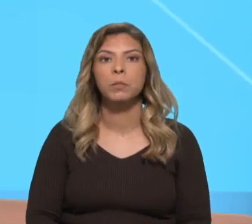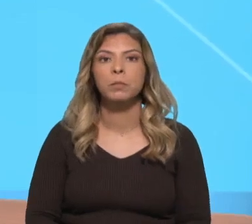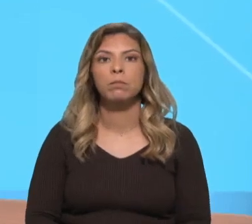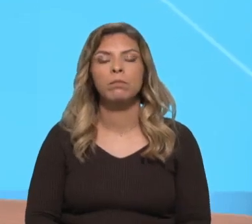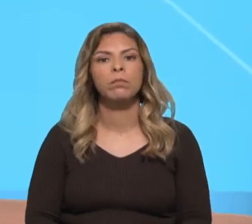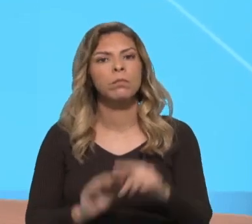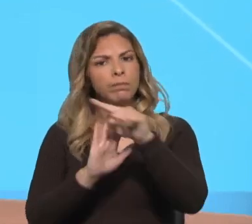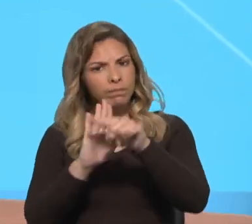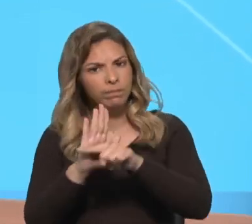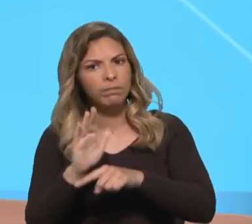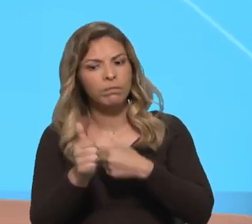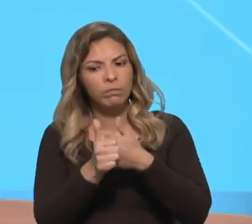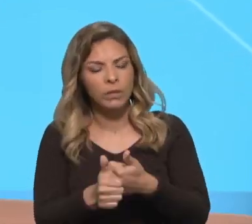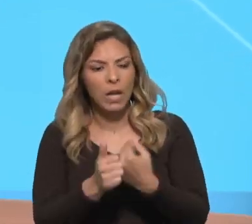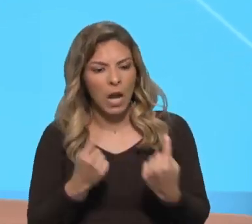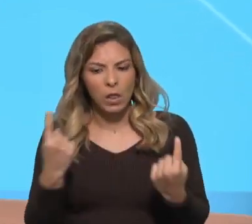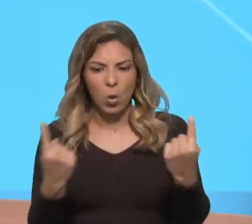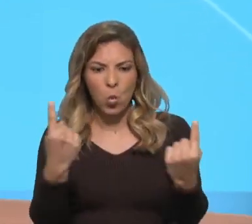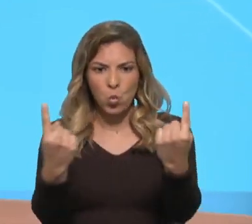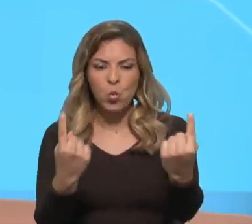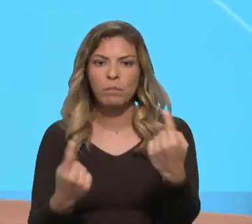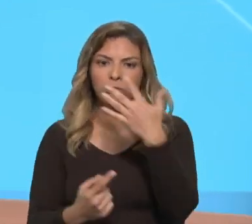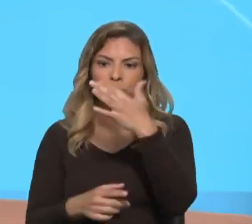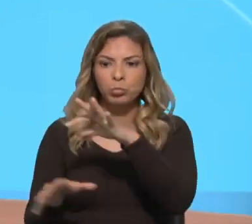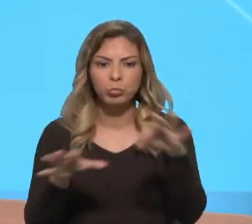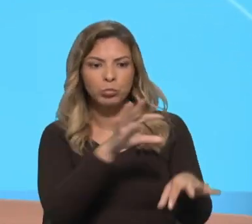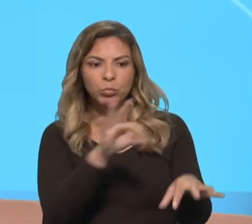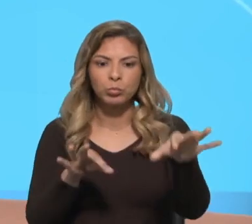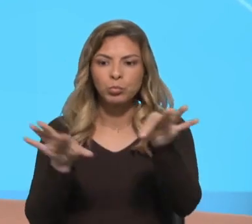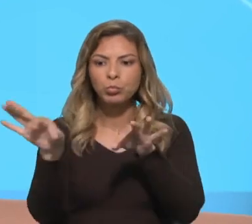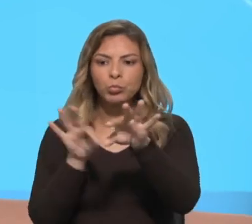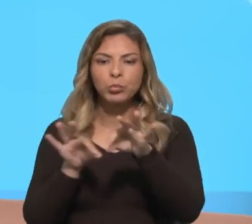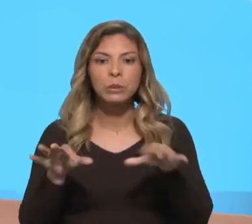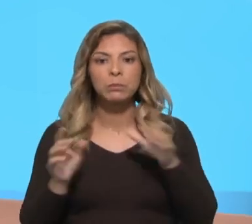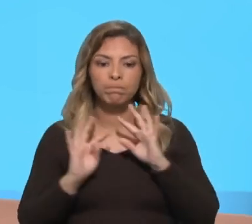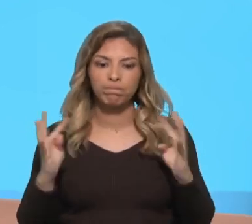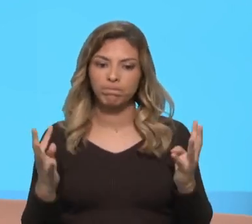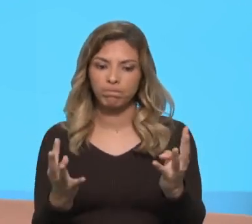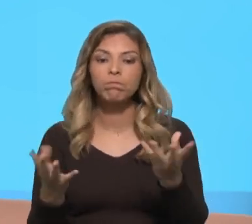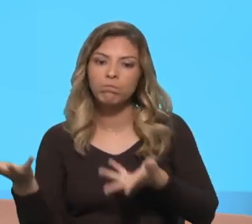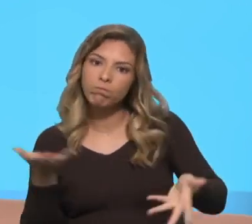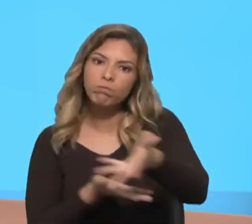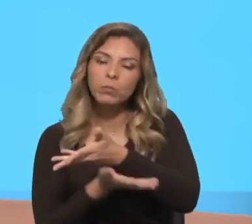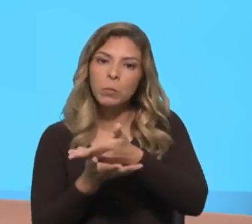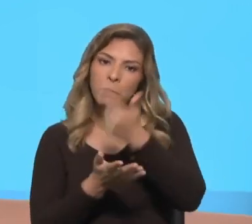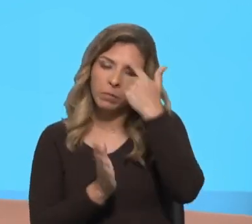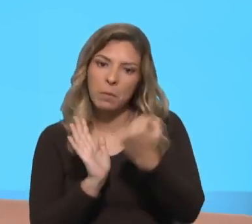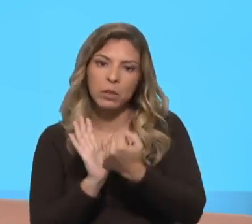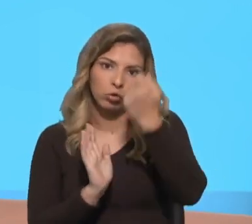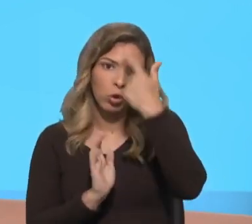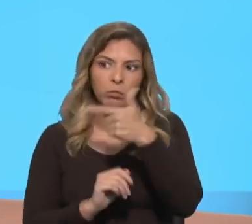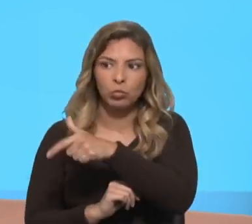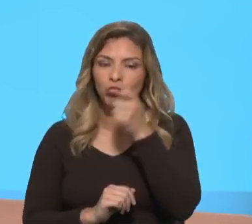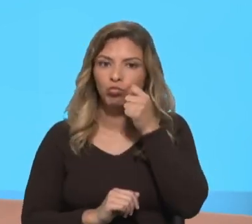Normas seguidas por cada um dos cardeais eleitores, cumprindo tradições consolidadas na história e que serão agora tema para a conversa com João